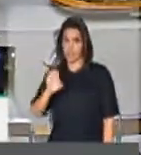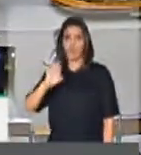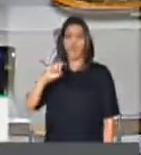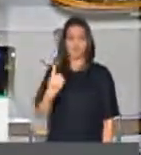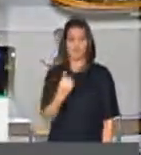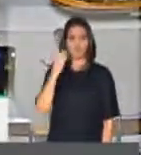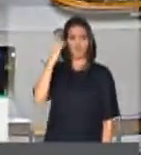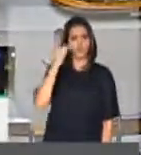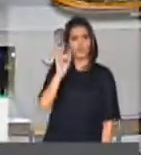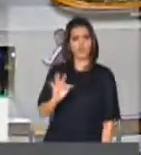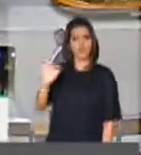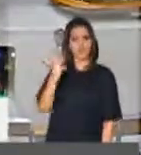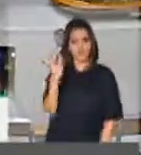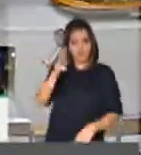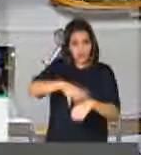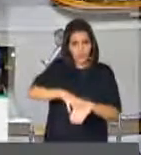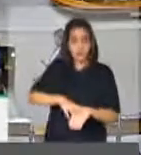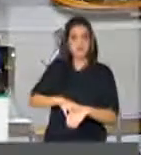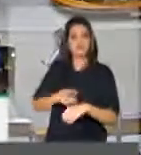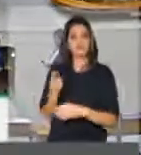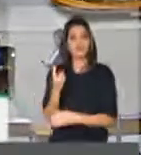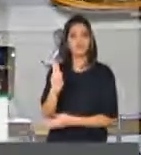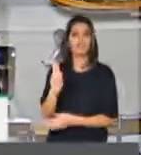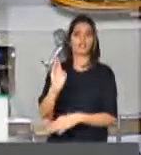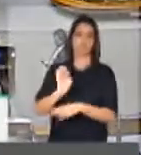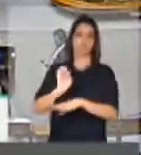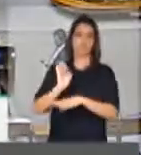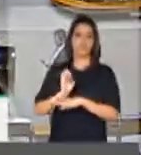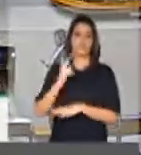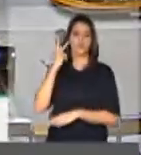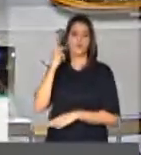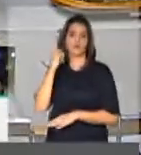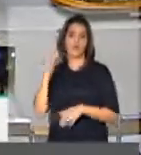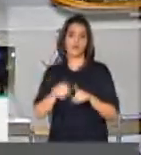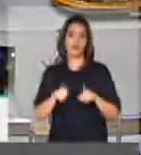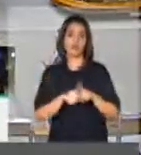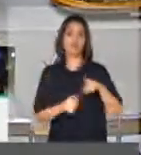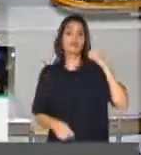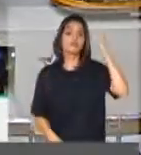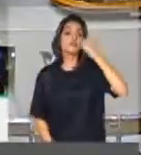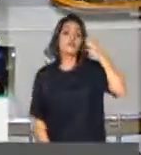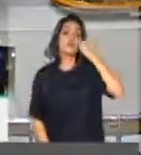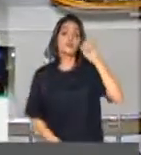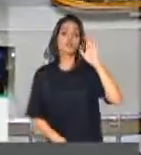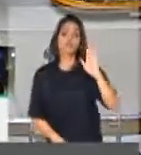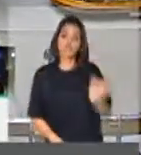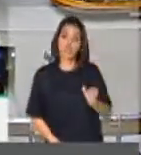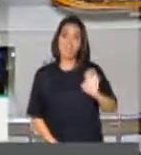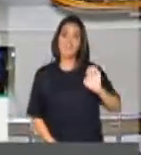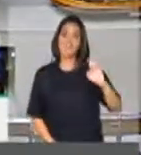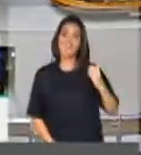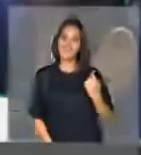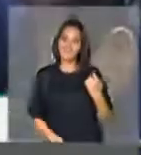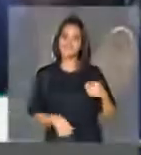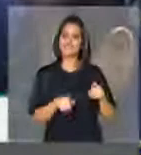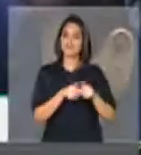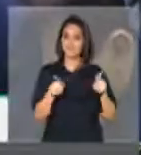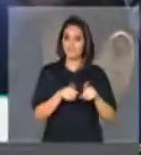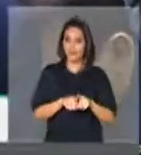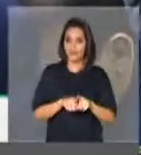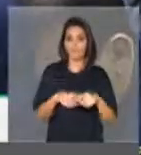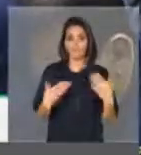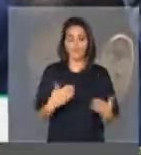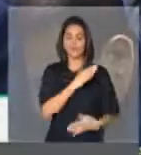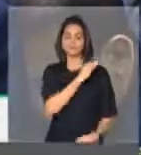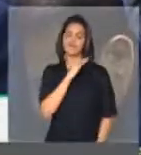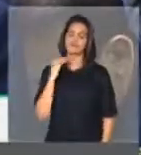federal por 3 legislaturas o mandato representante do estado do Ceará, também exerceu no Senado Federal o mandato de senador e como suplente no último